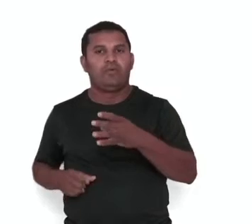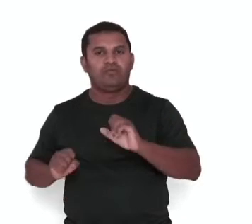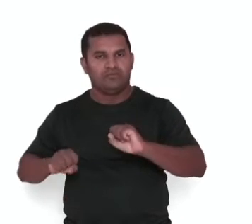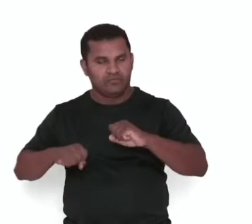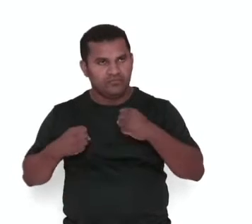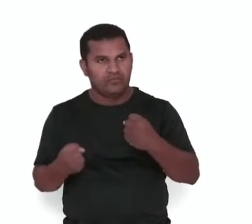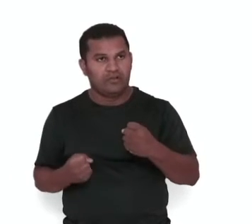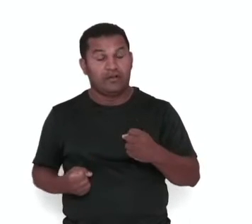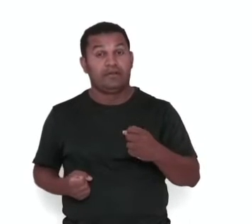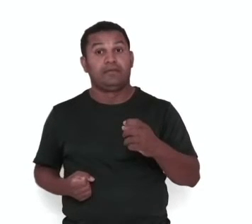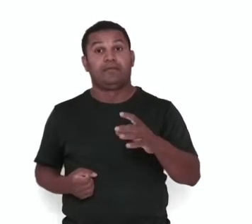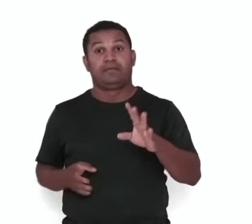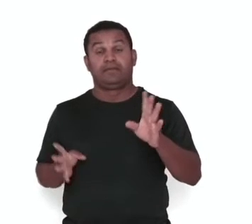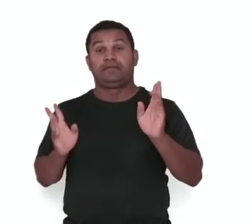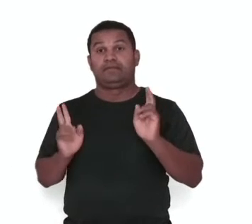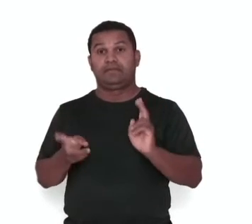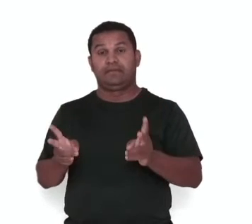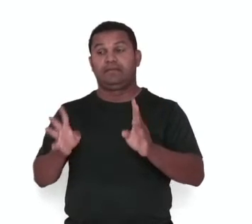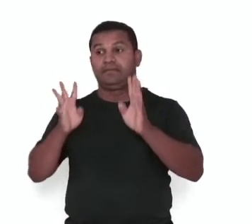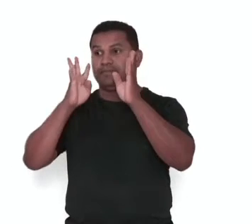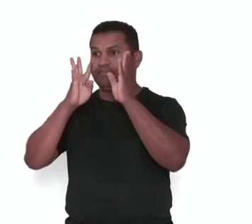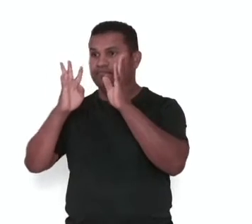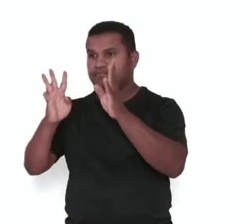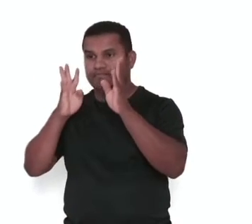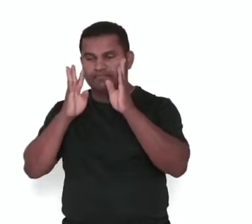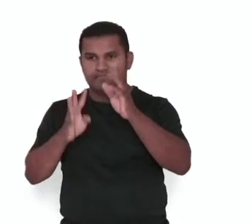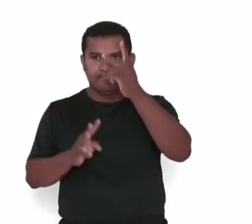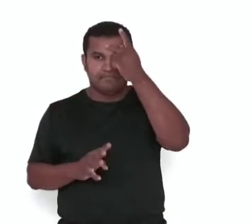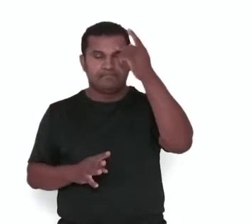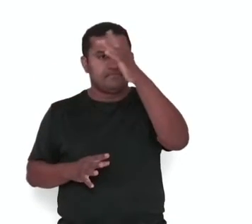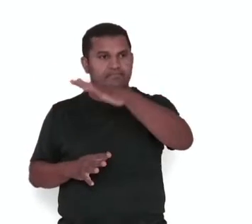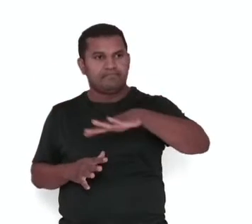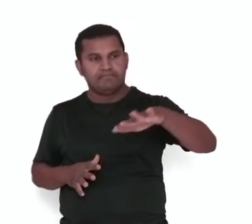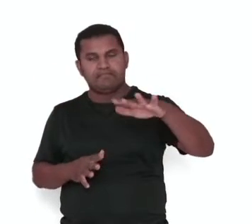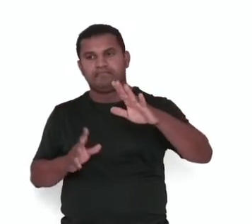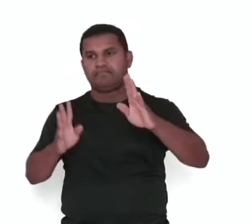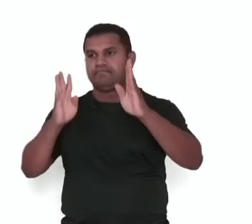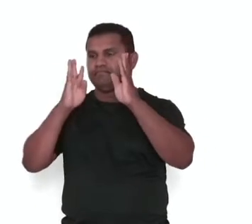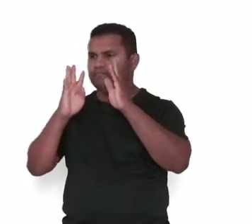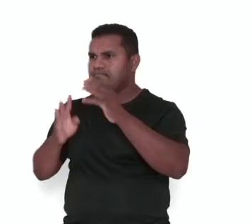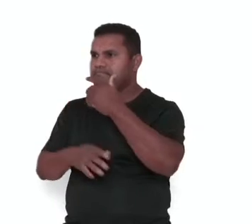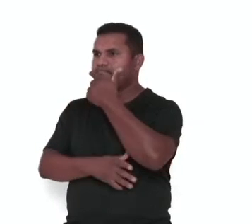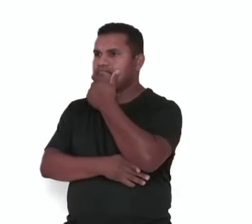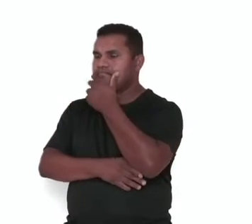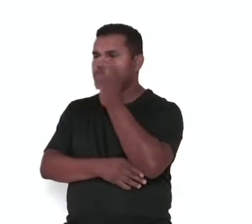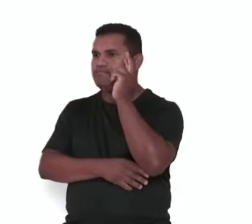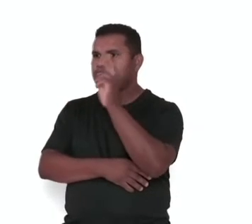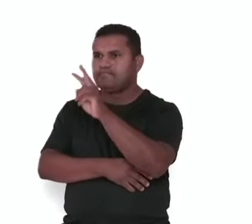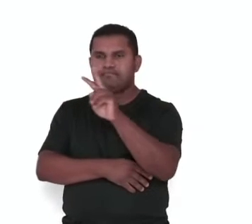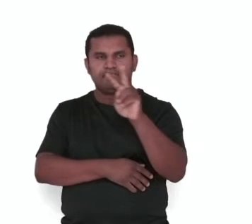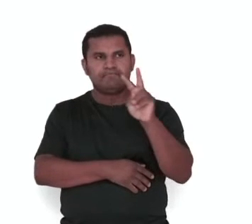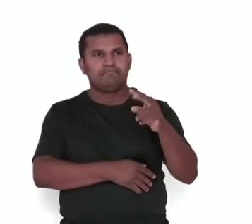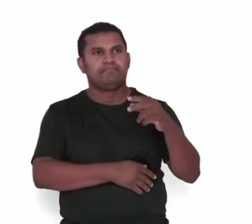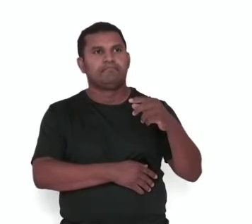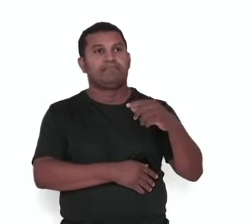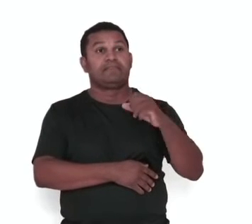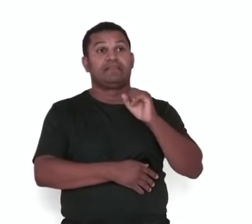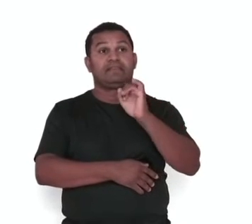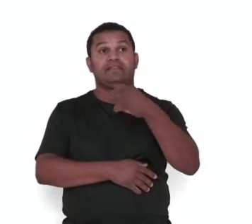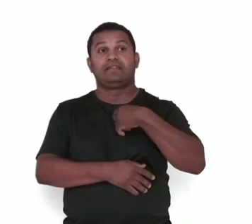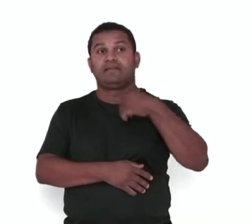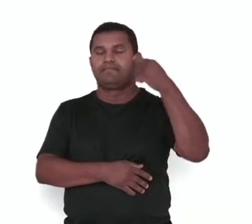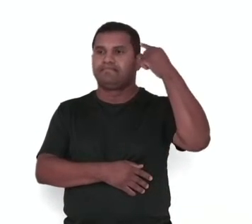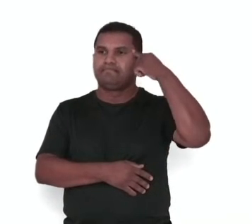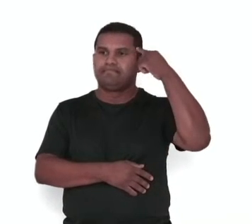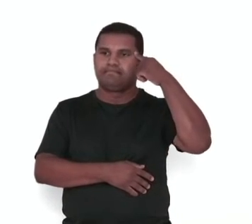pessoas ao seu redor. Com que frequência você usa frases reativas como se eu pudesse, não posso ou